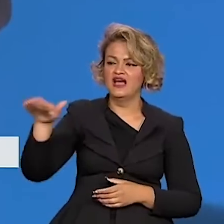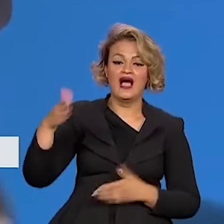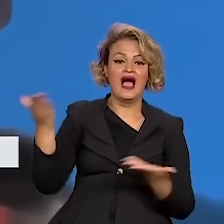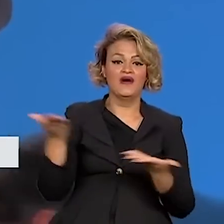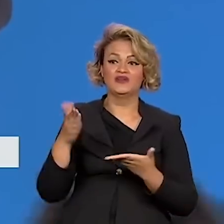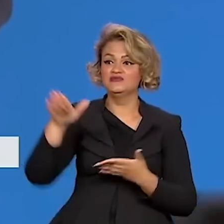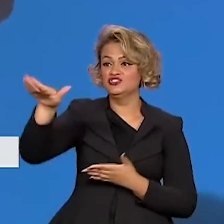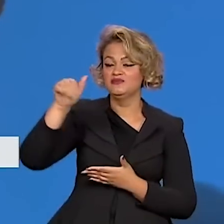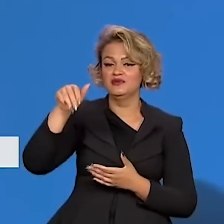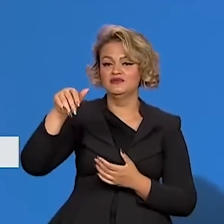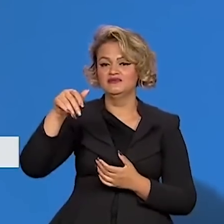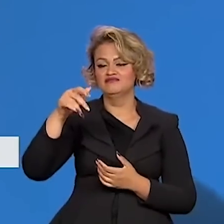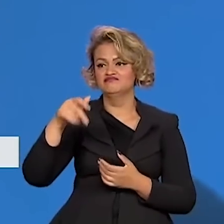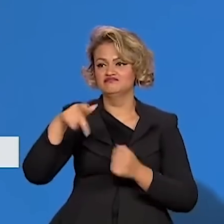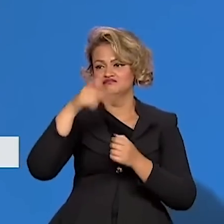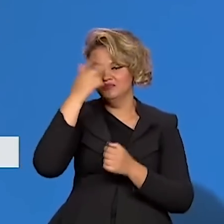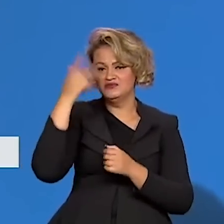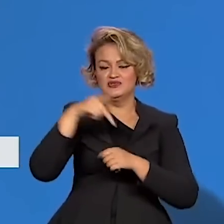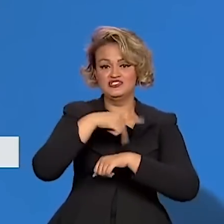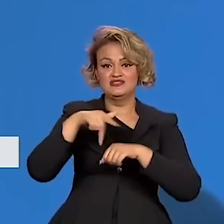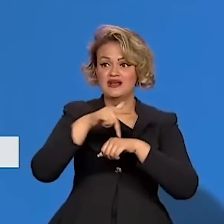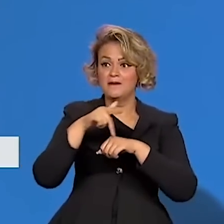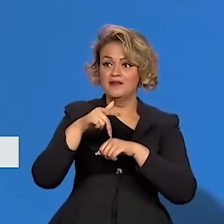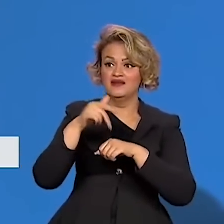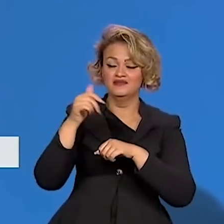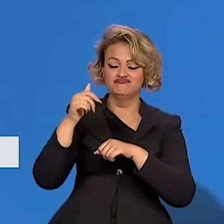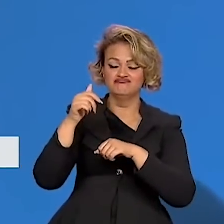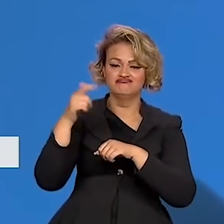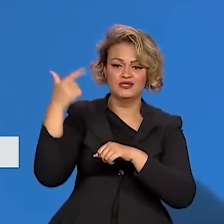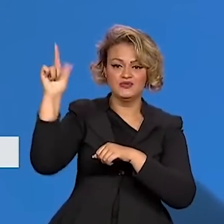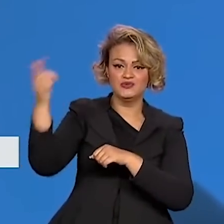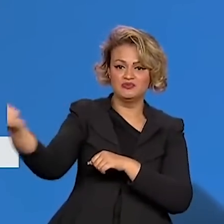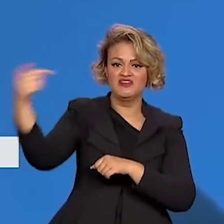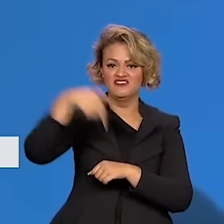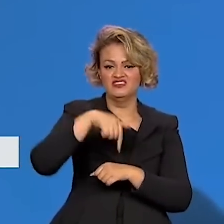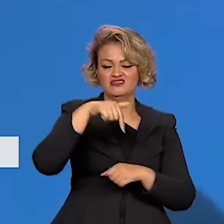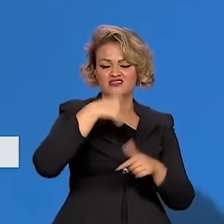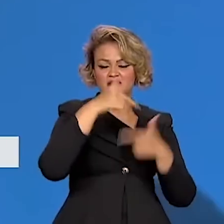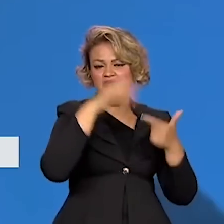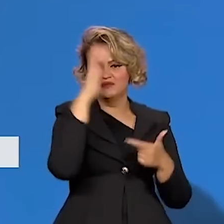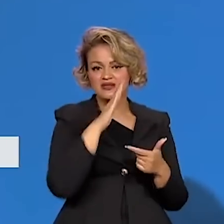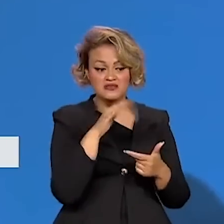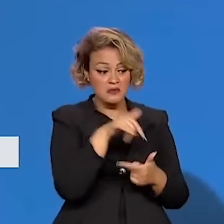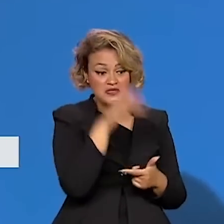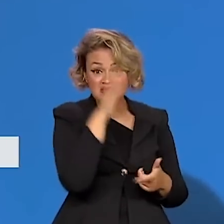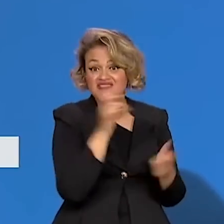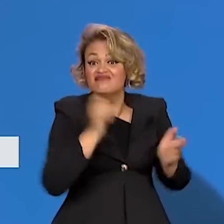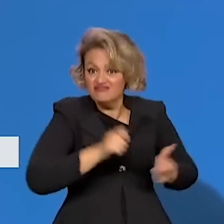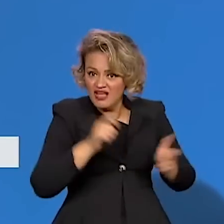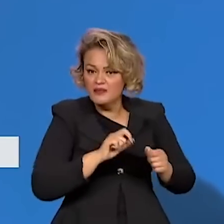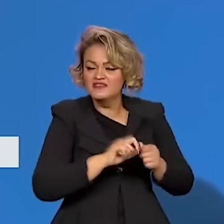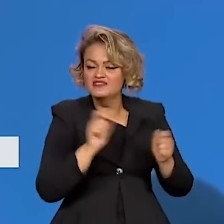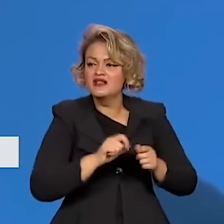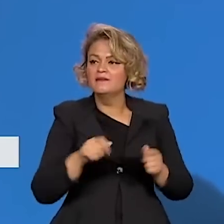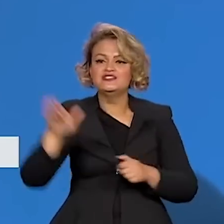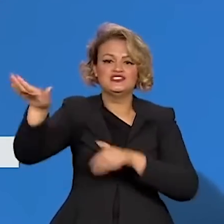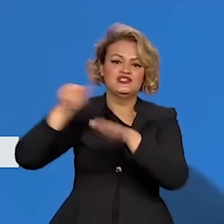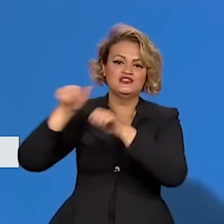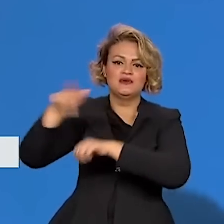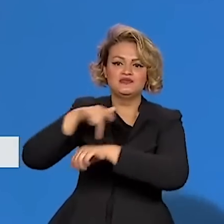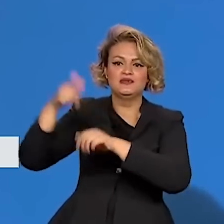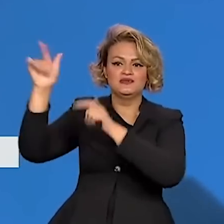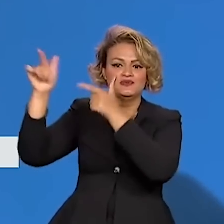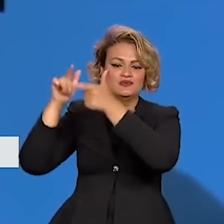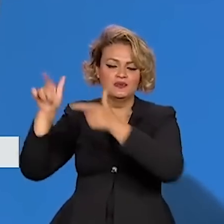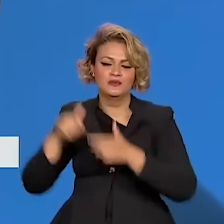da China coisa que nós sabemos fazer nós temos estabelecido no Brasil que 65%